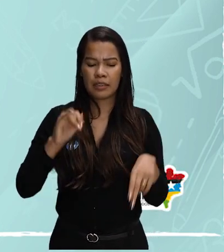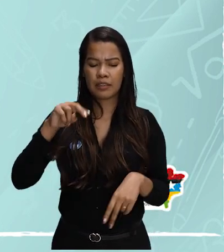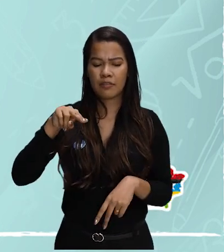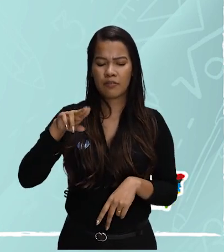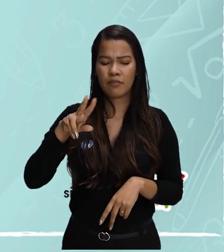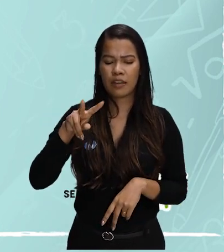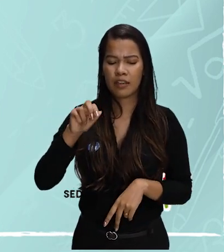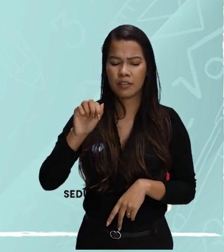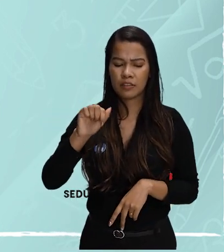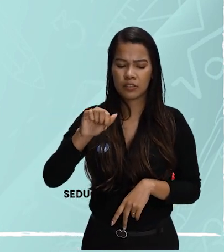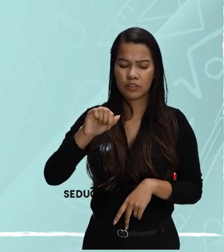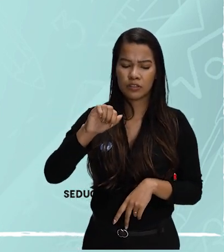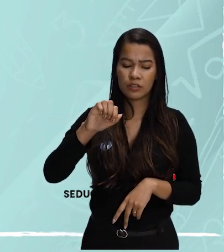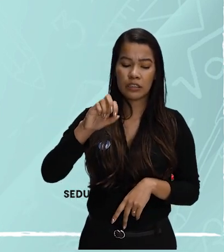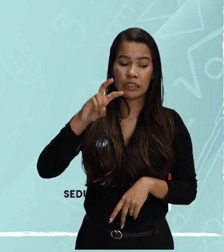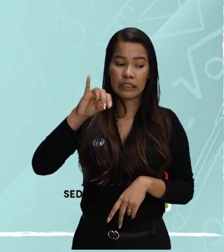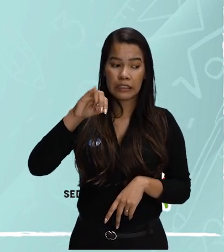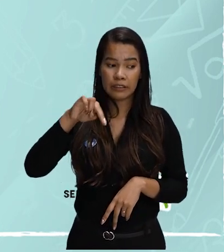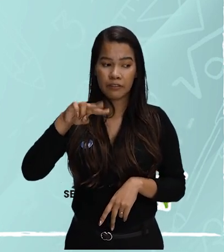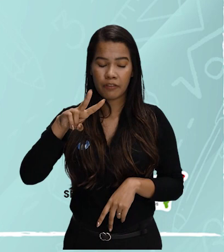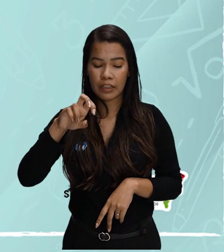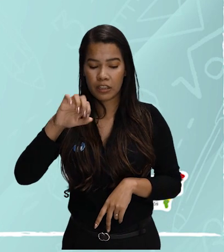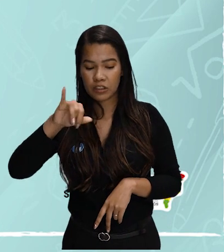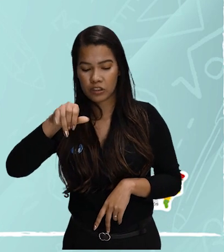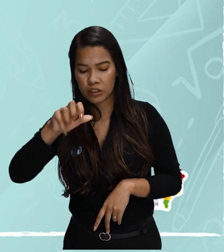Inveja, Sandy e Júnior.